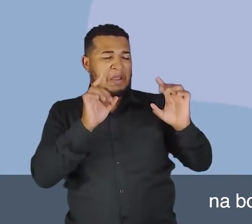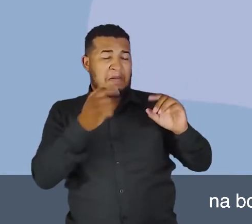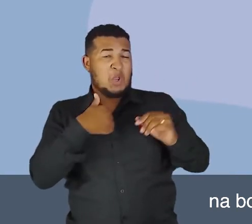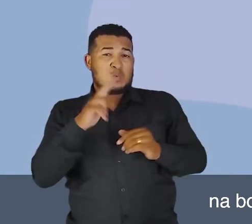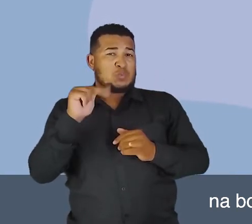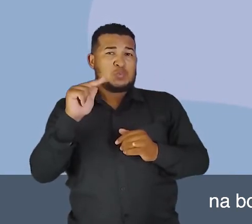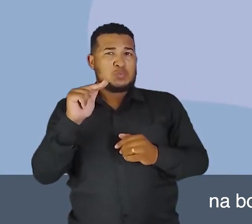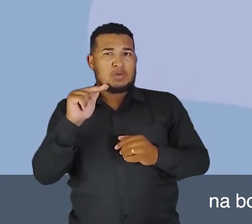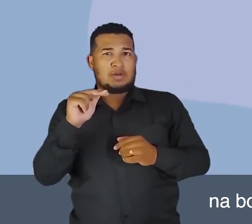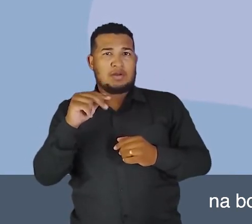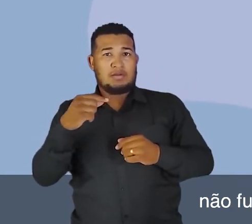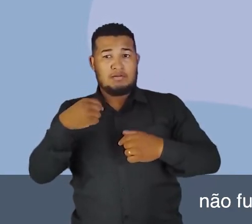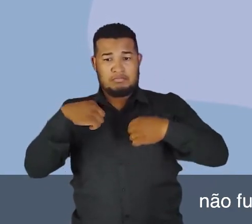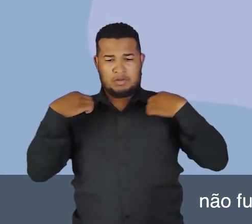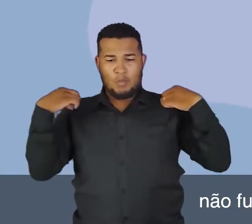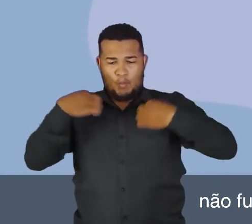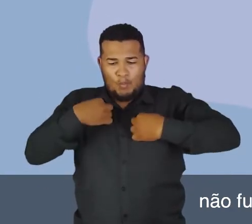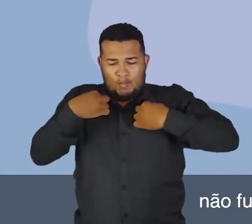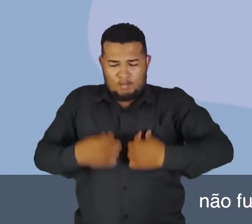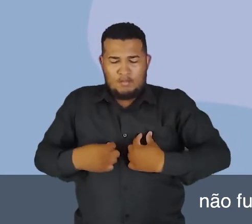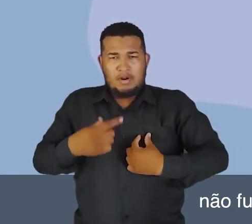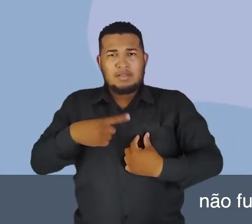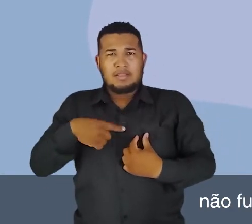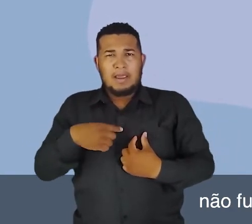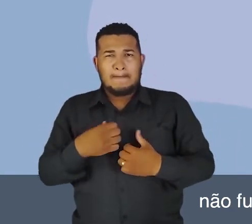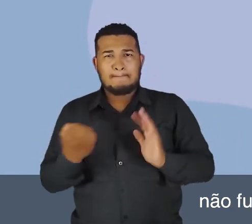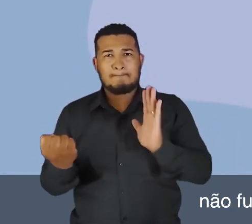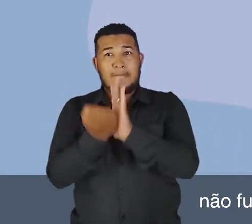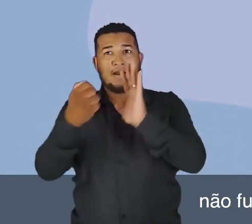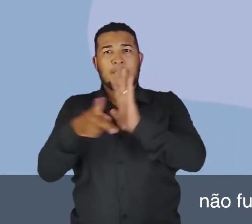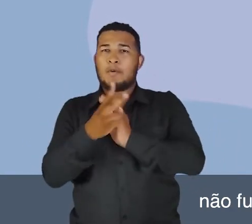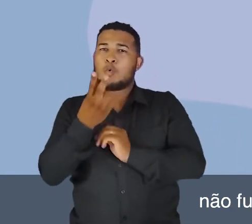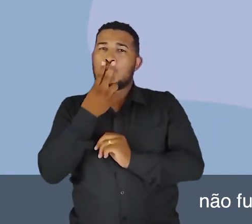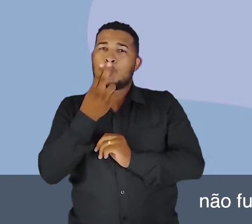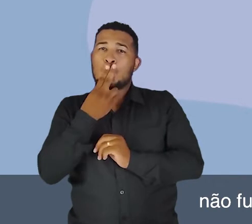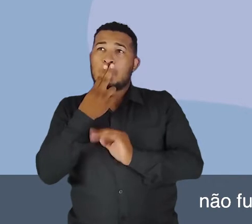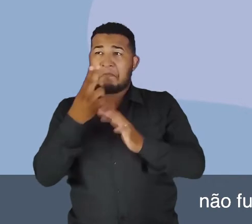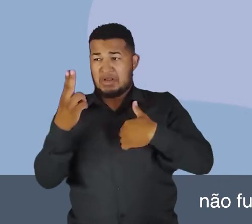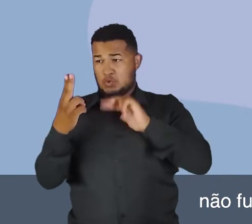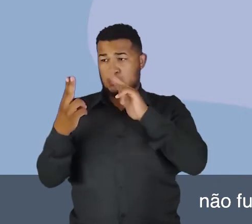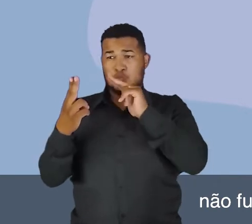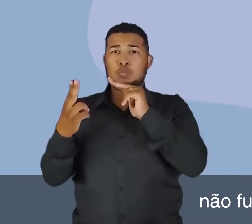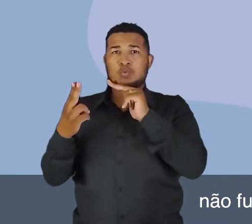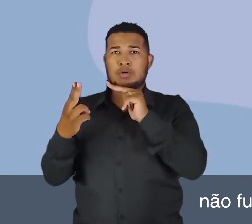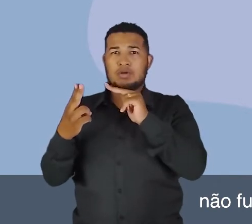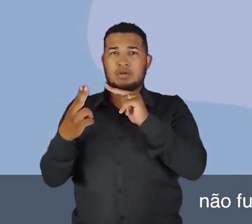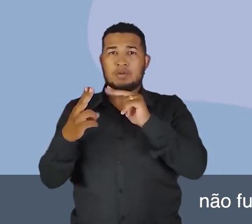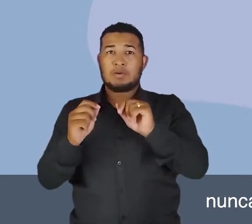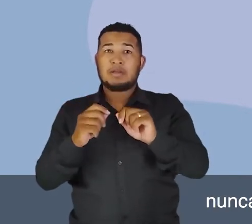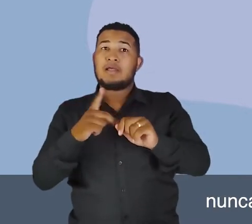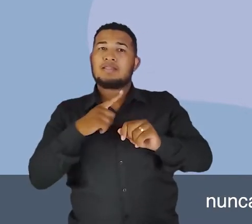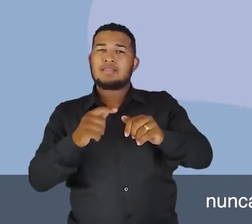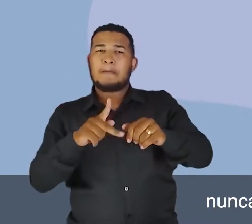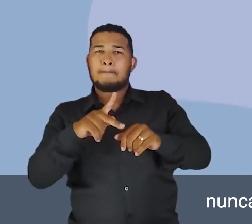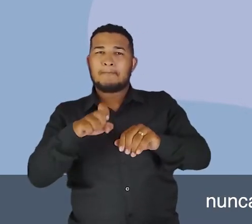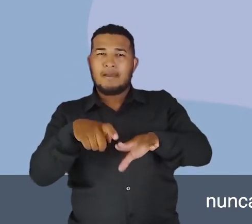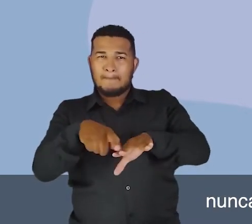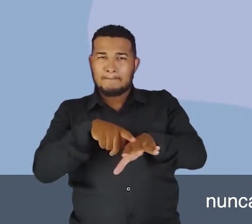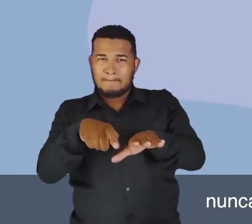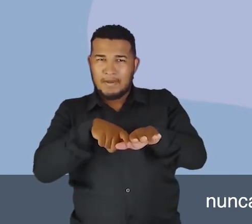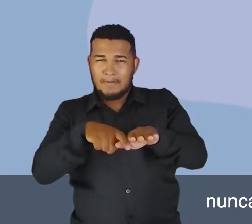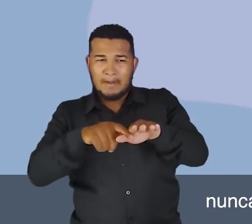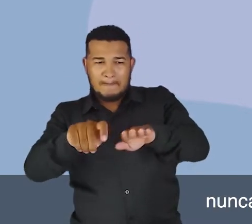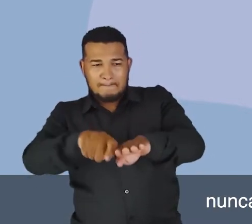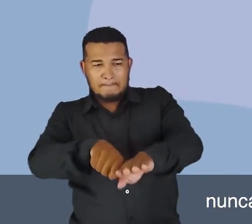a marca de cigarro, que não fumo, até hoje não fumei. Minhas meias falam de produtos que nunca experimentei, mas